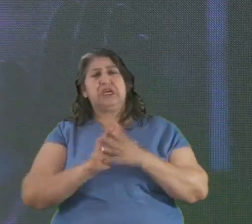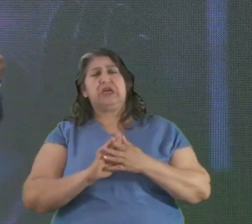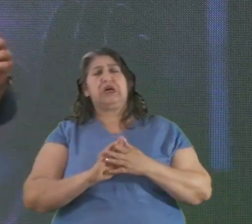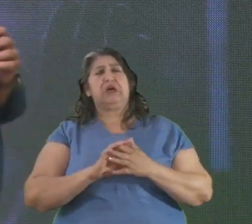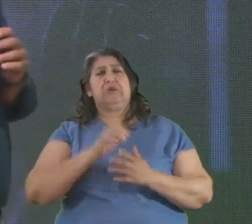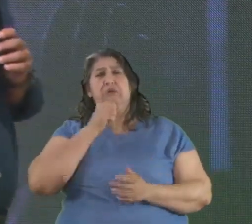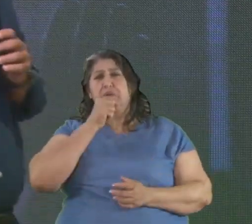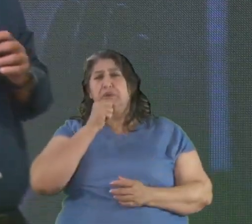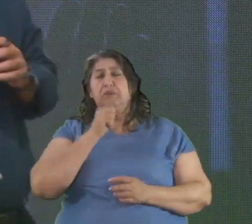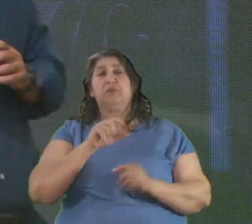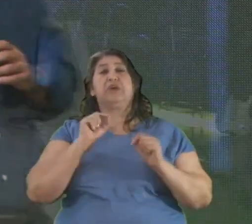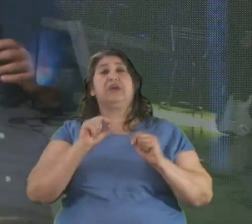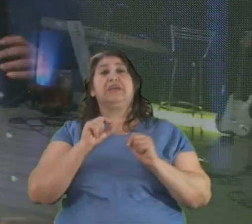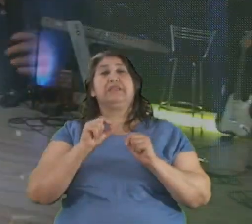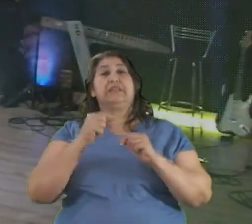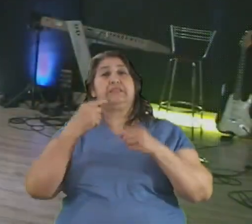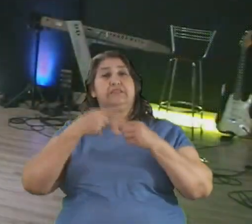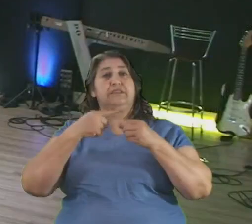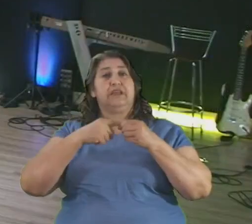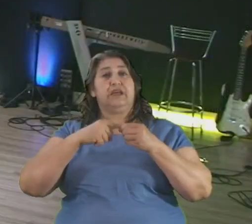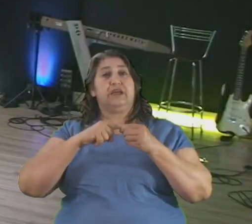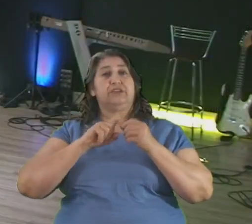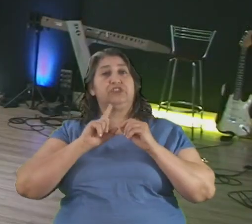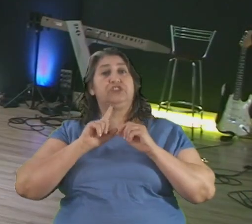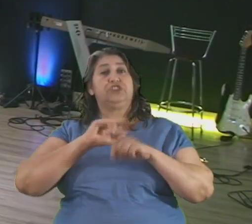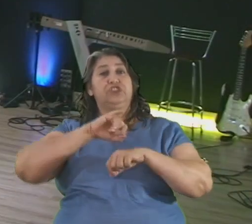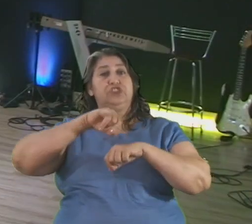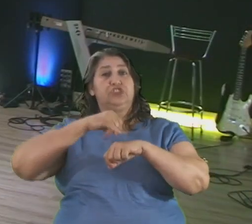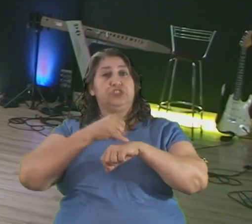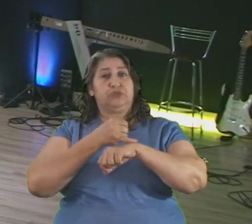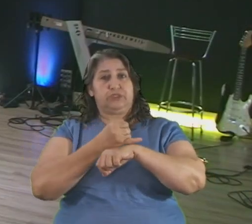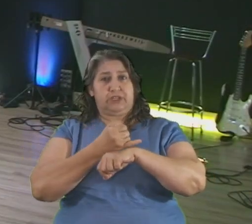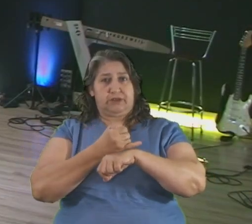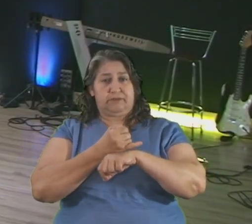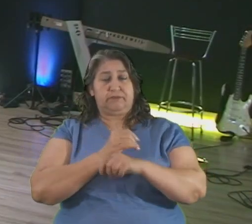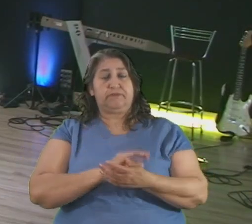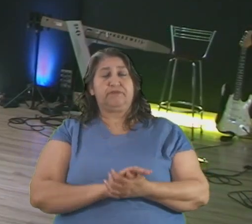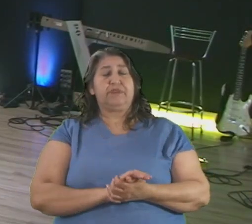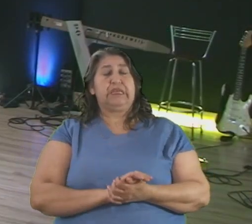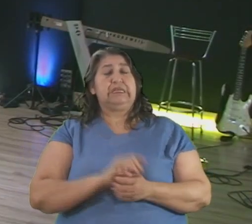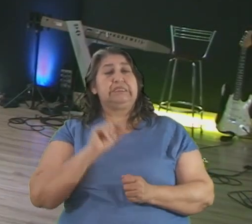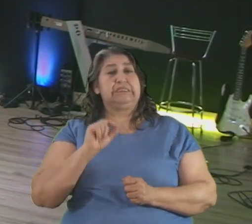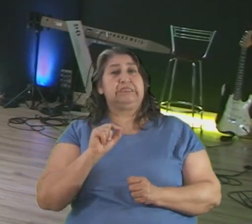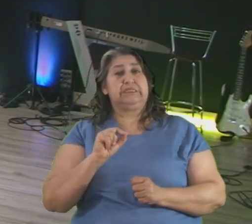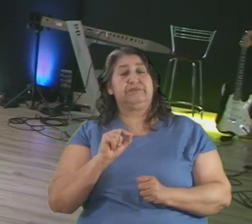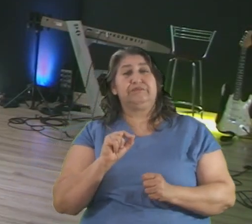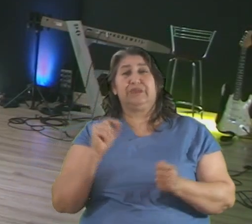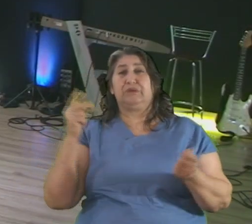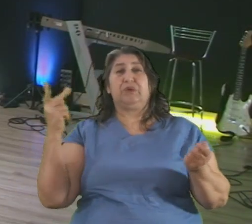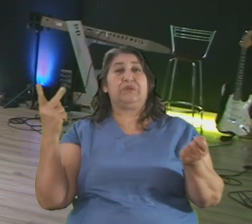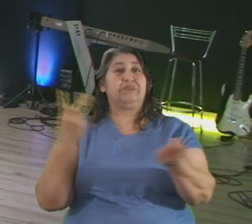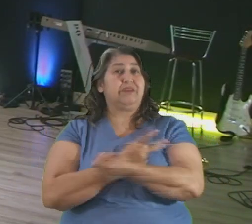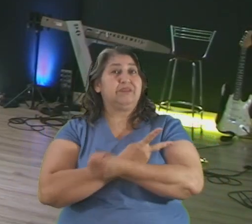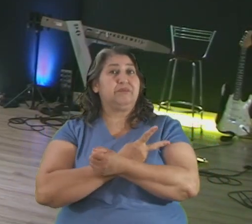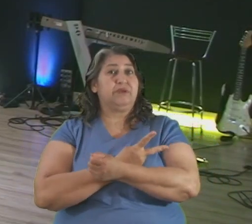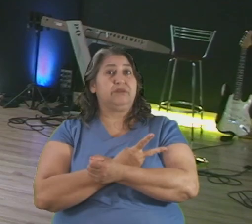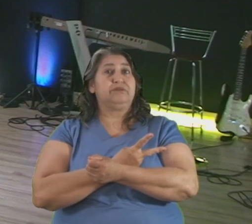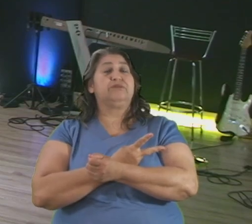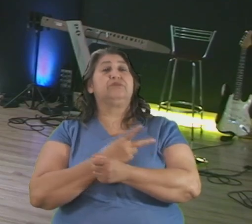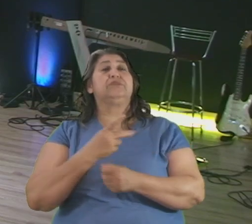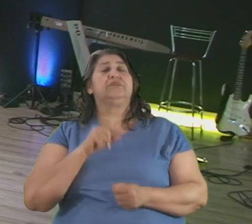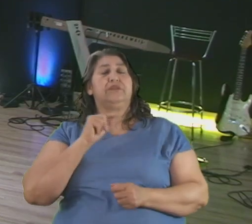envolvendo a cidade de Jerusalém. Esse ato terrorista